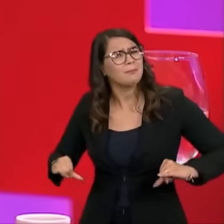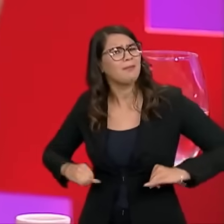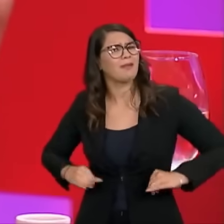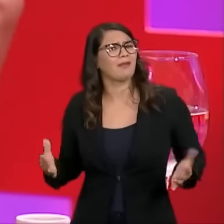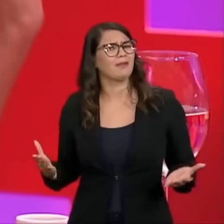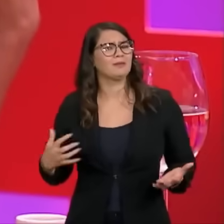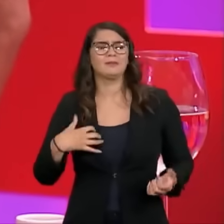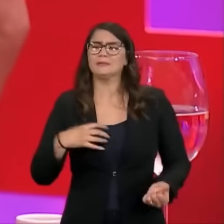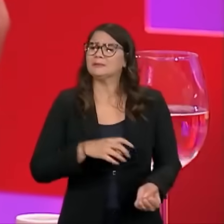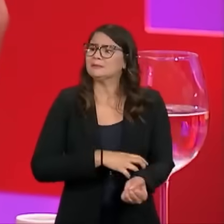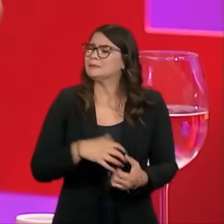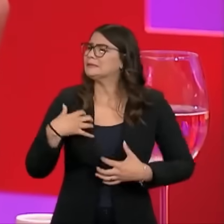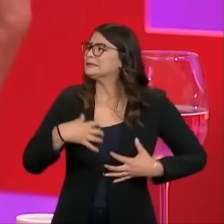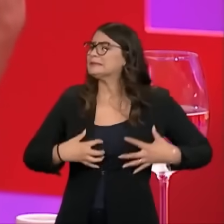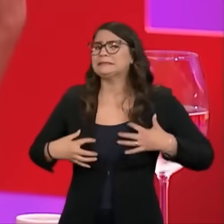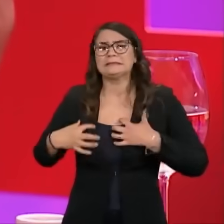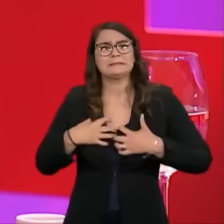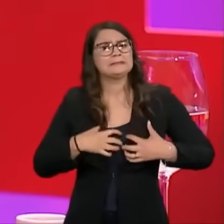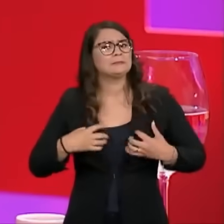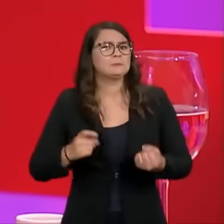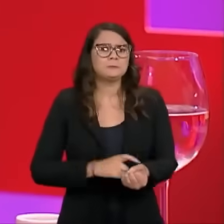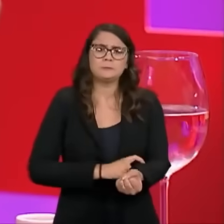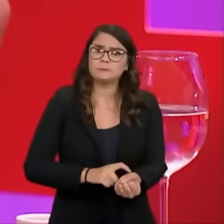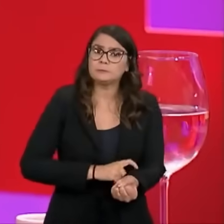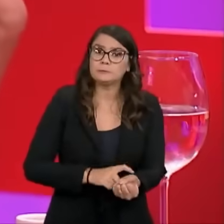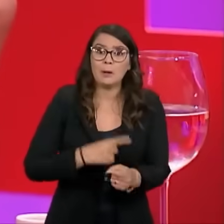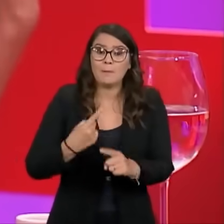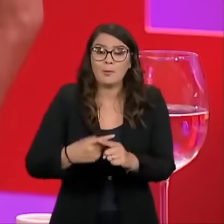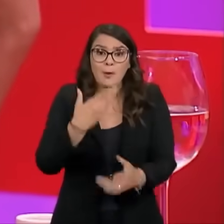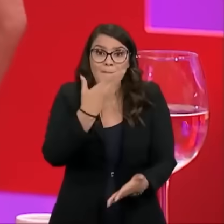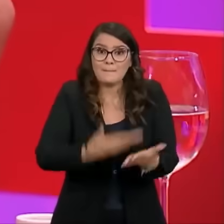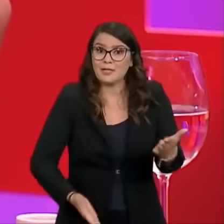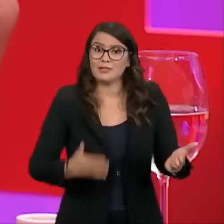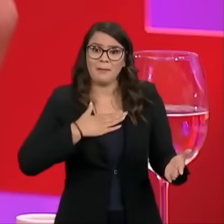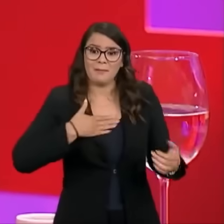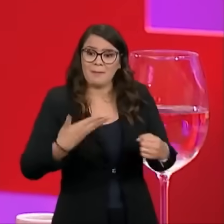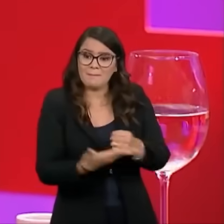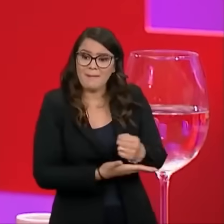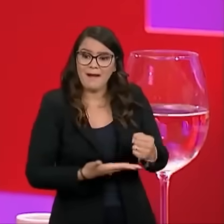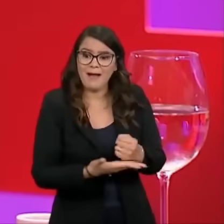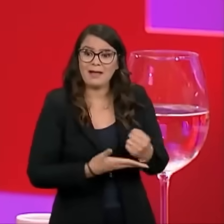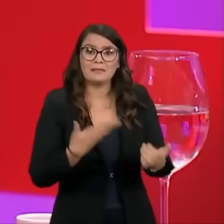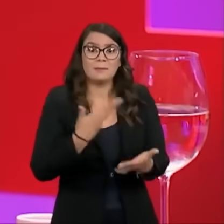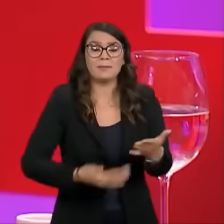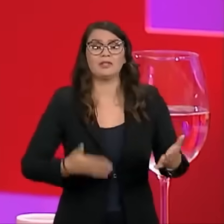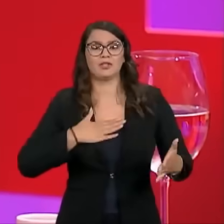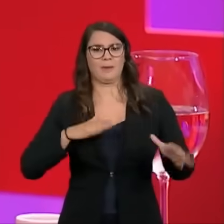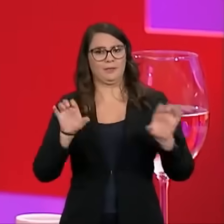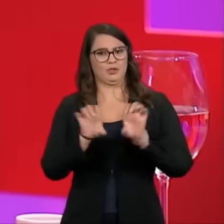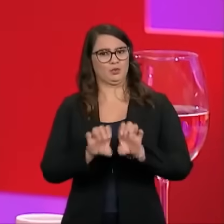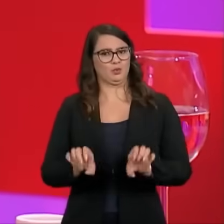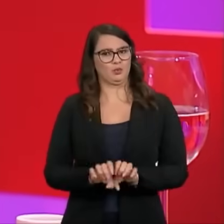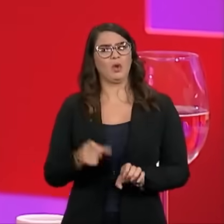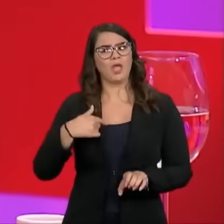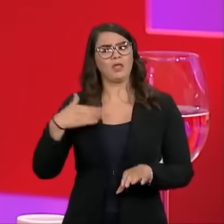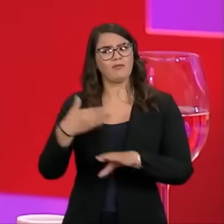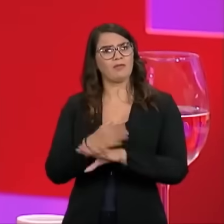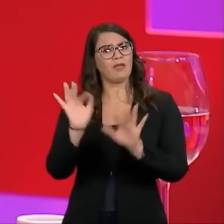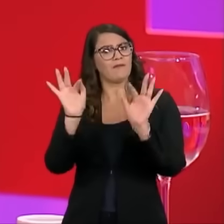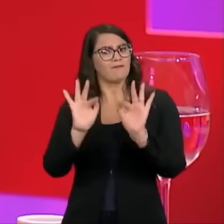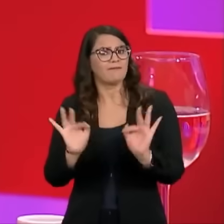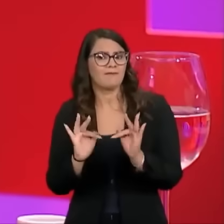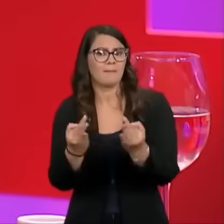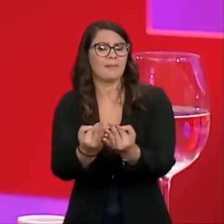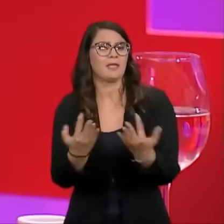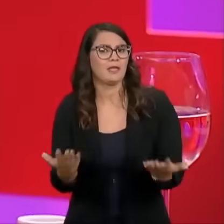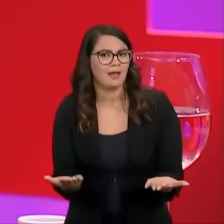mais indignação eu tinha uma revolta porque eu perdi a minha base eu perdi a minha estrutura e eu sempre fui muito família porque a minha família